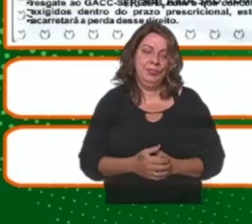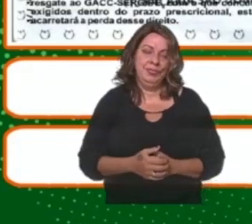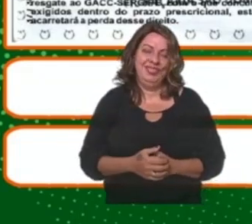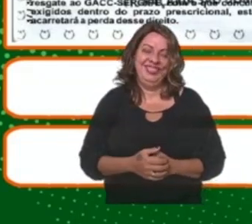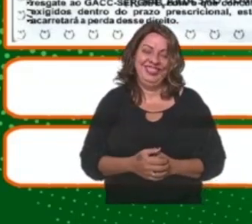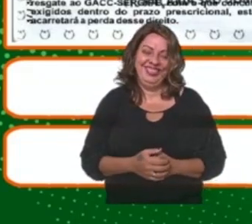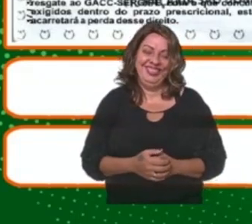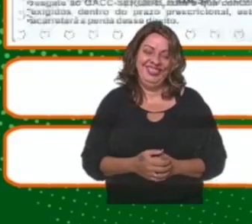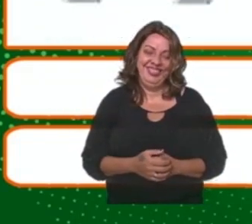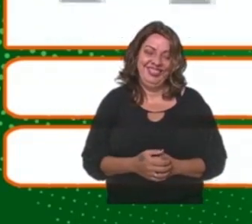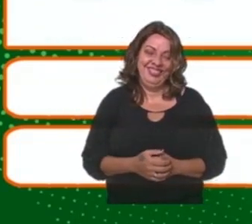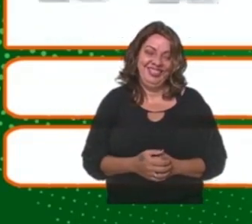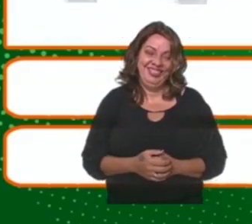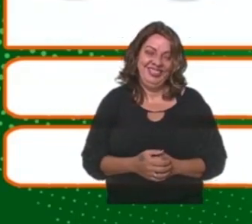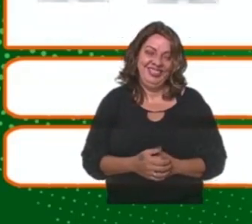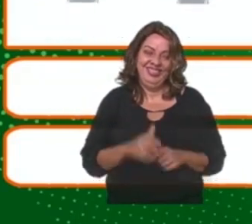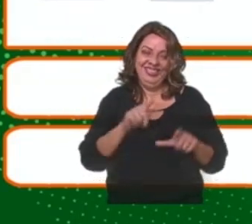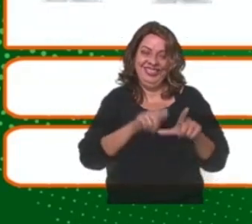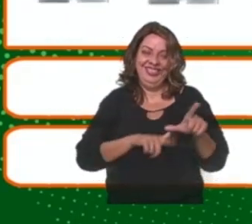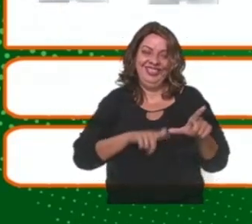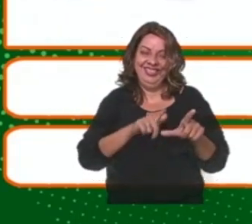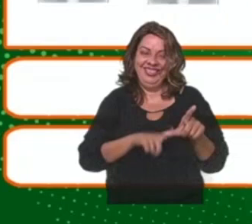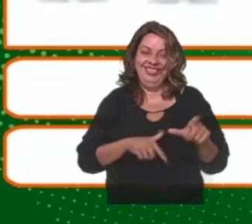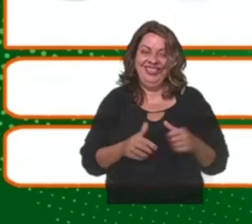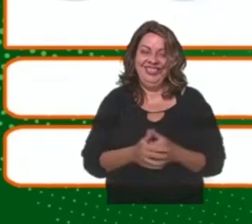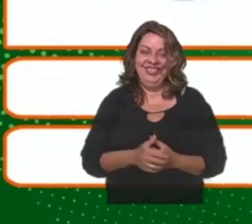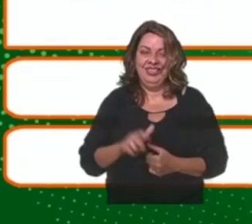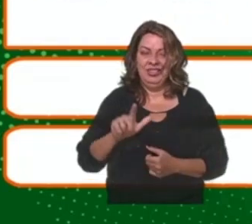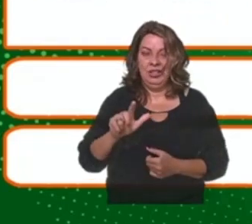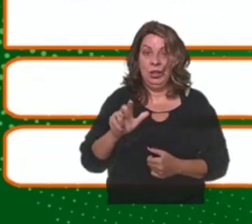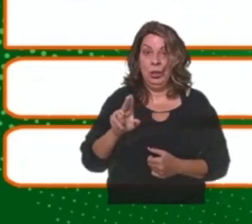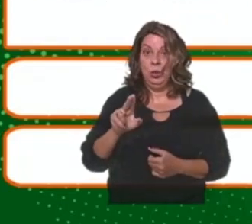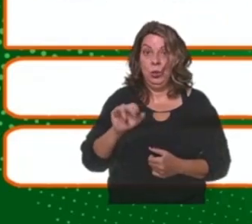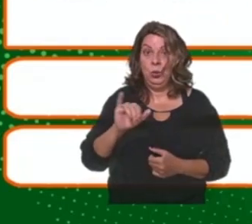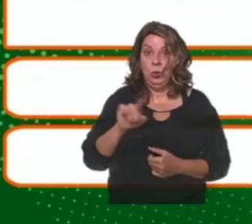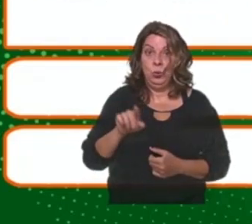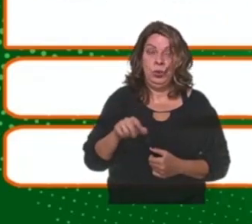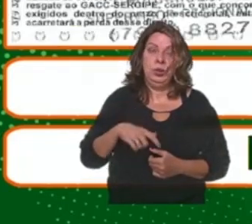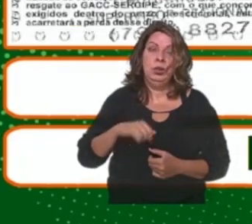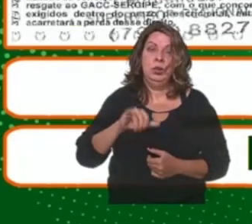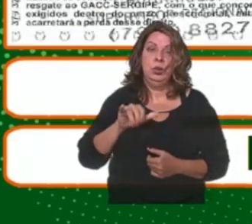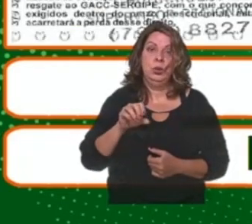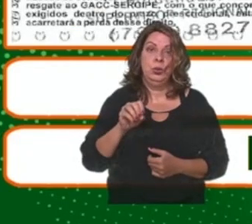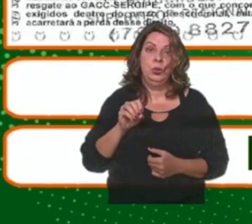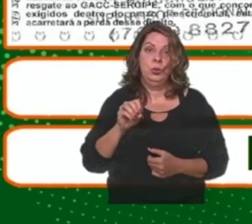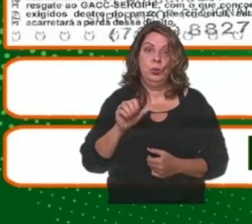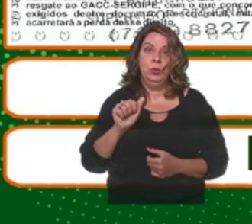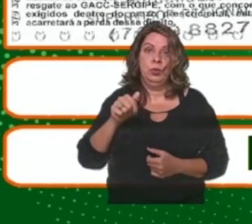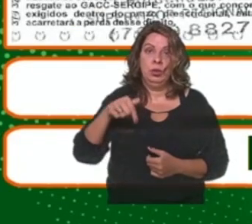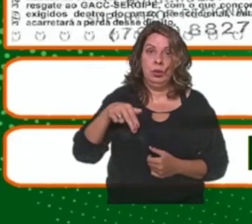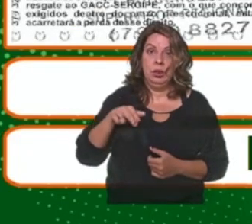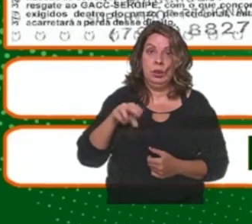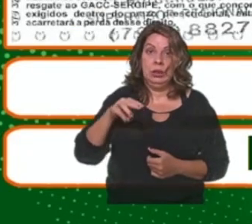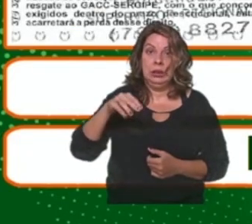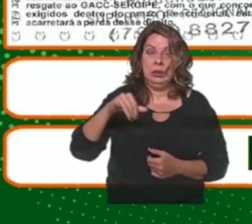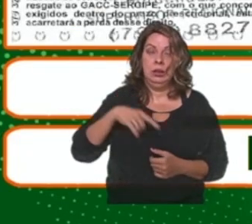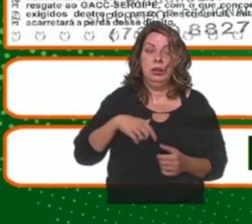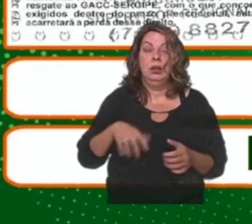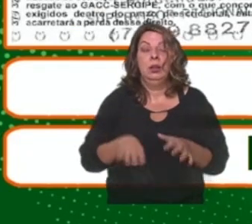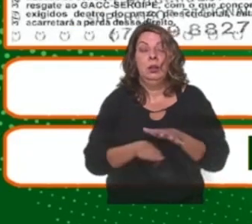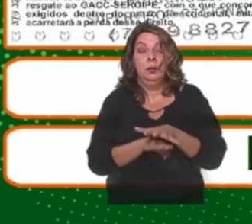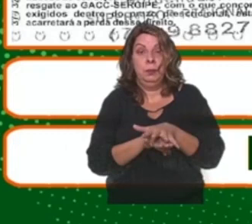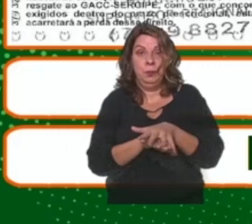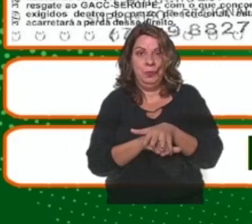019368. Olha só a letria, adorei, gente. Luiz Joaquim Santos, de Pirambu, adquiriu com o